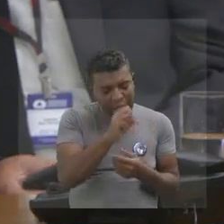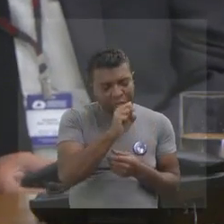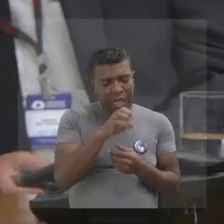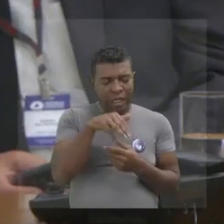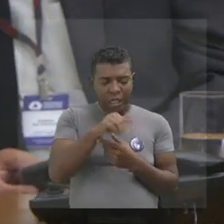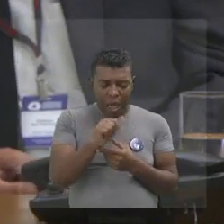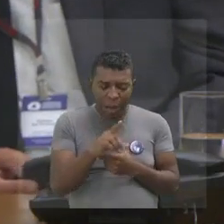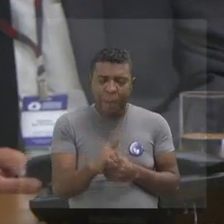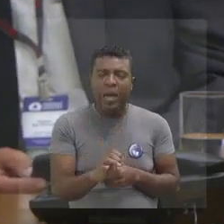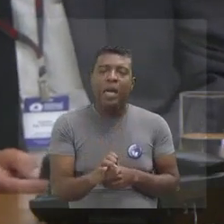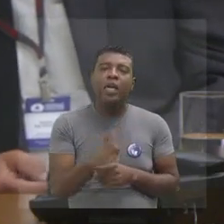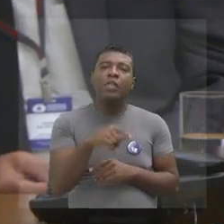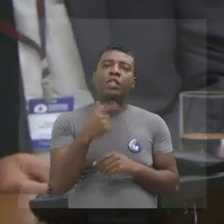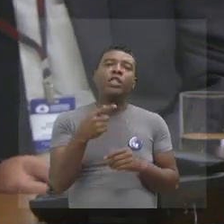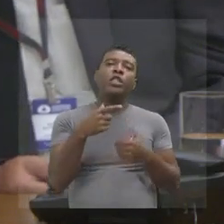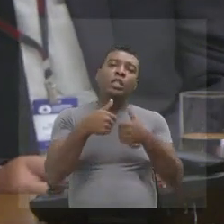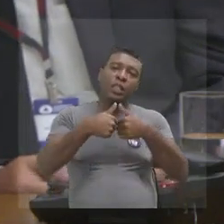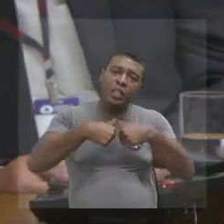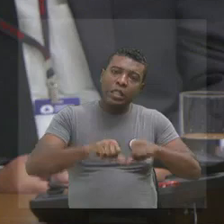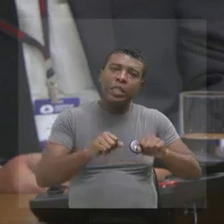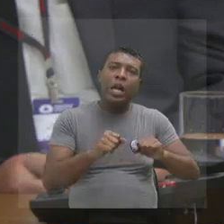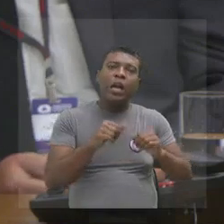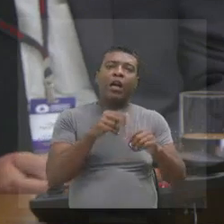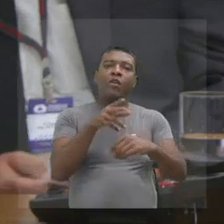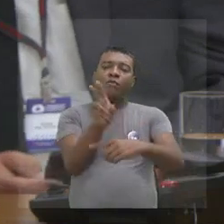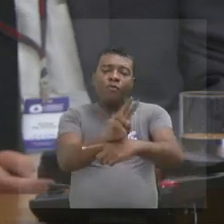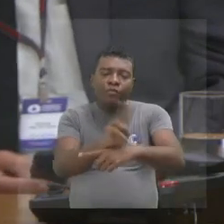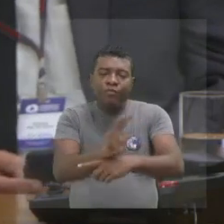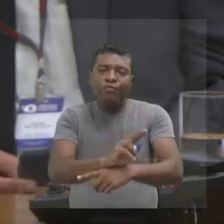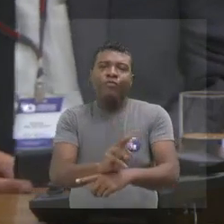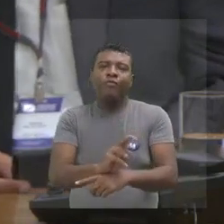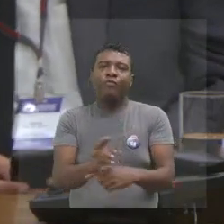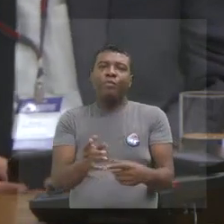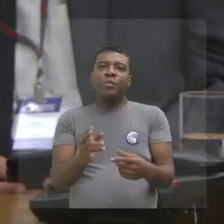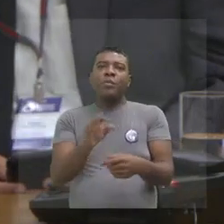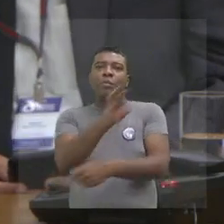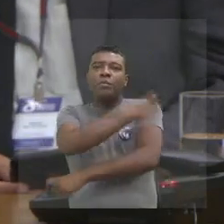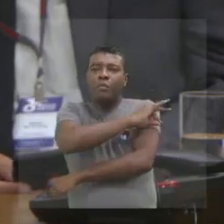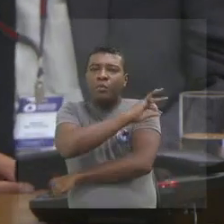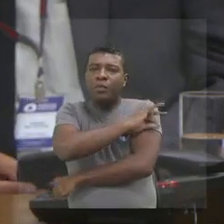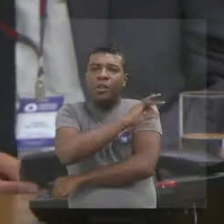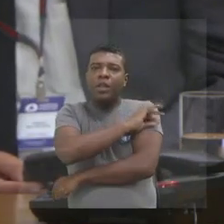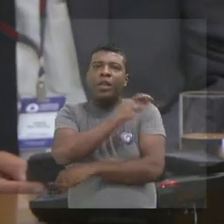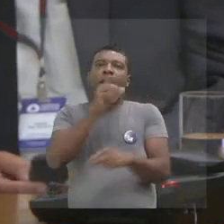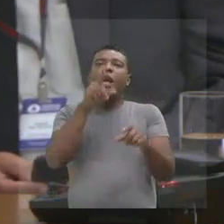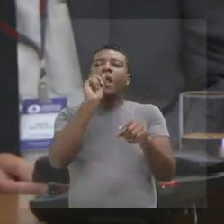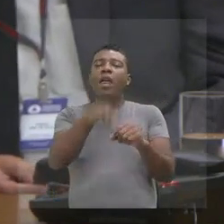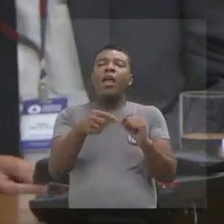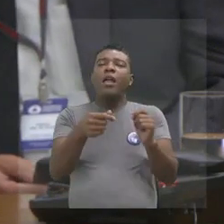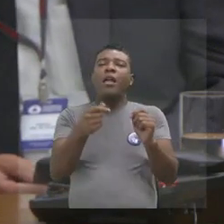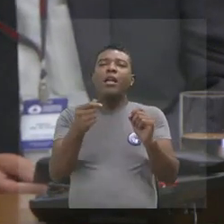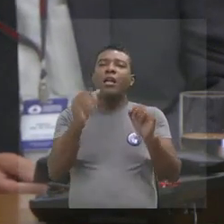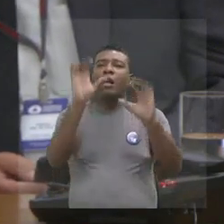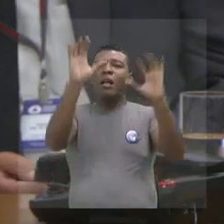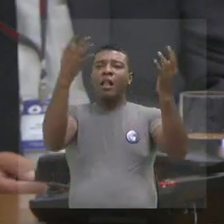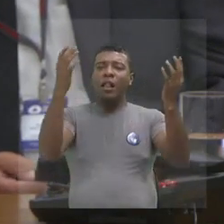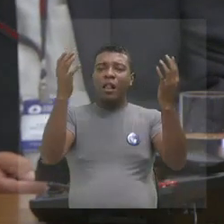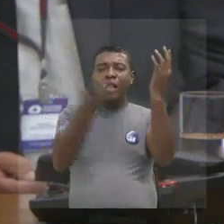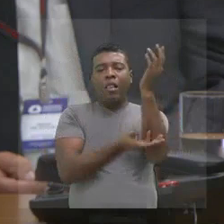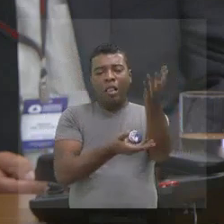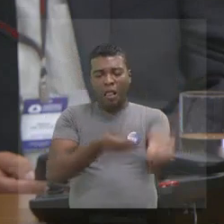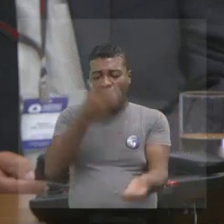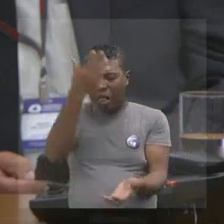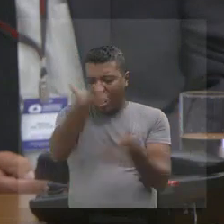é realmente na fiscalização do desmatamento que a gente tem ocorrido no estado eh das fiscalizações